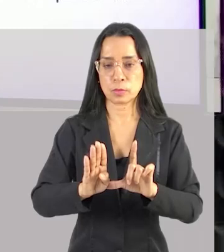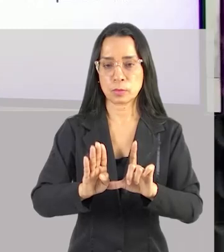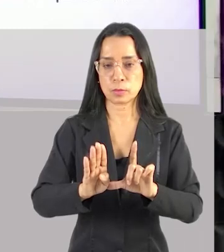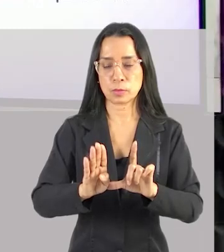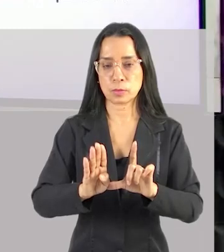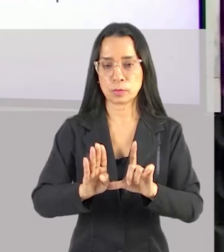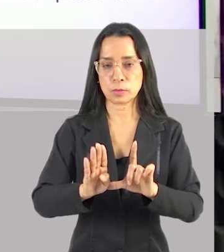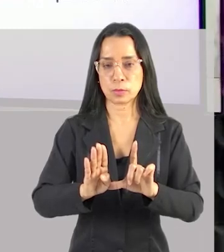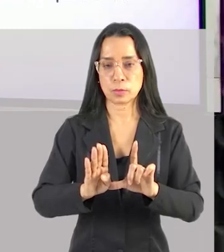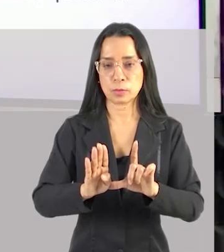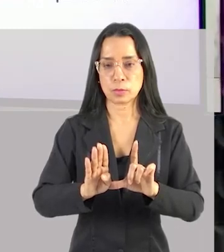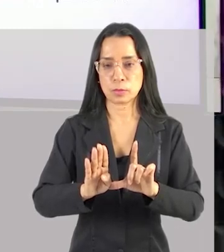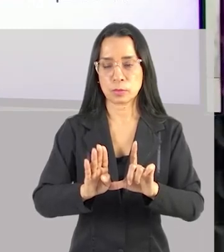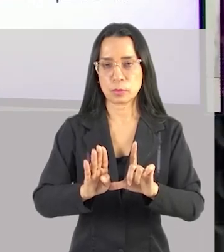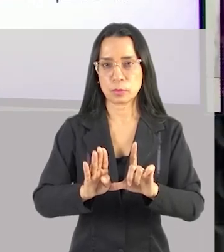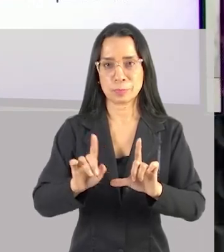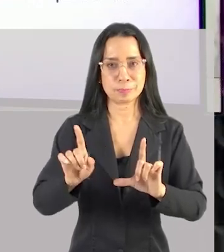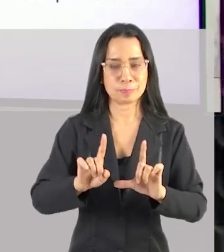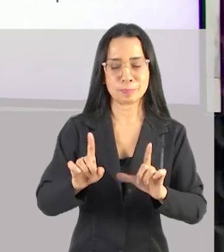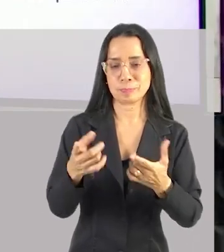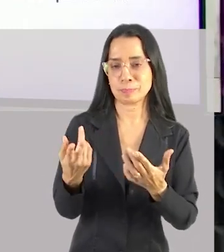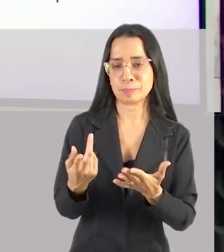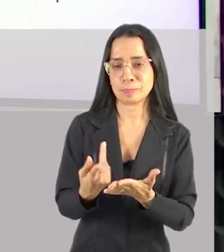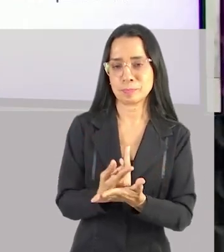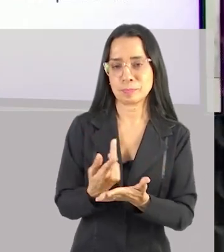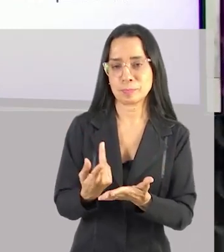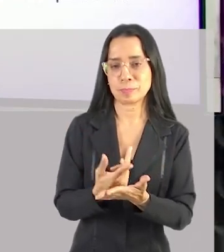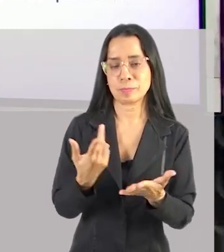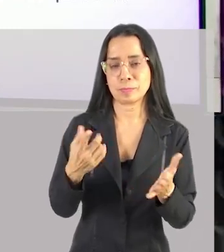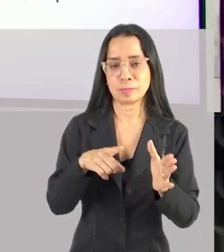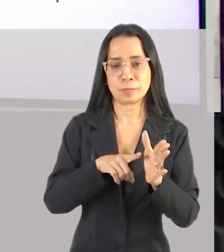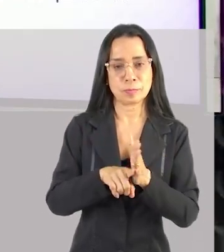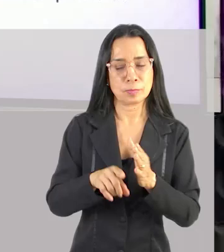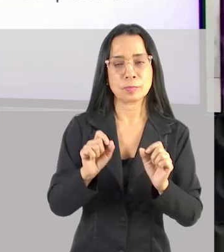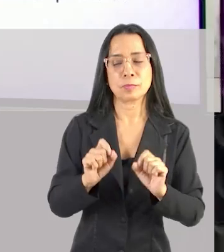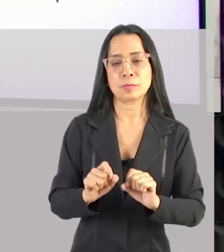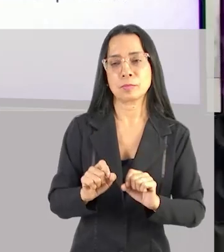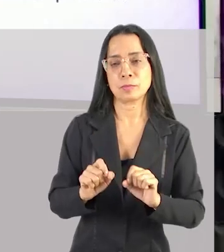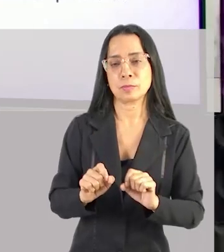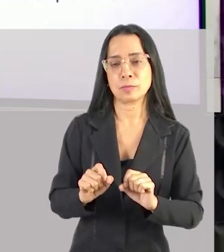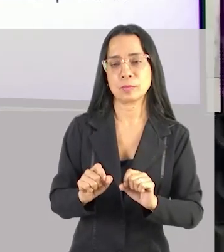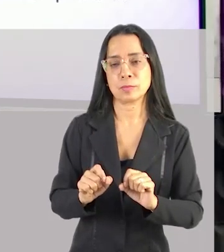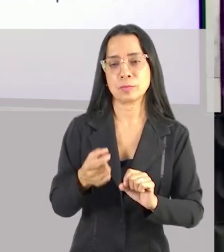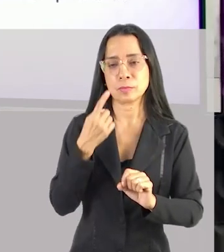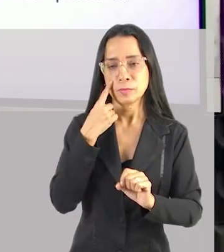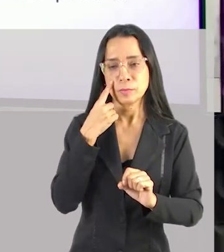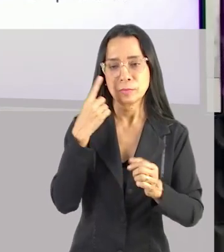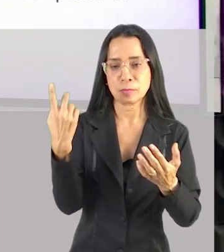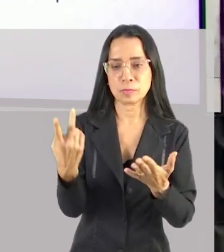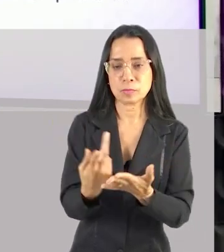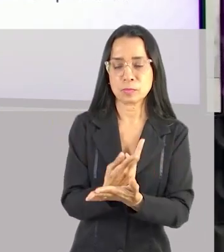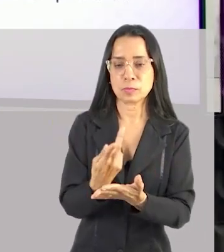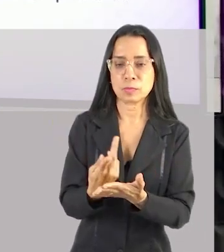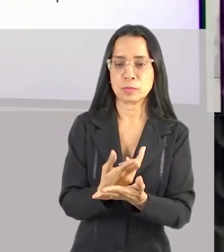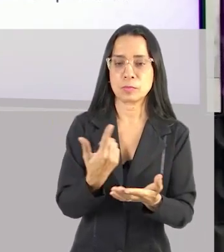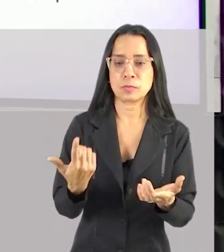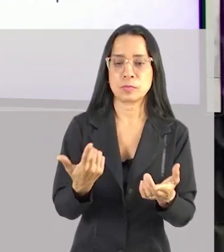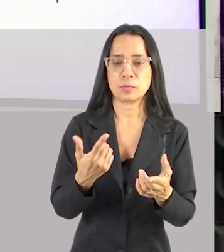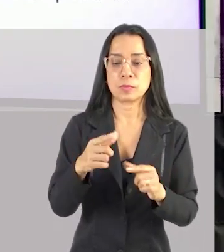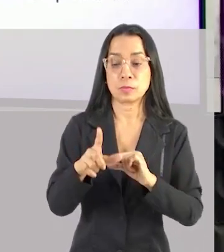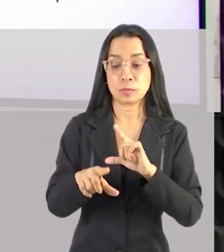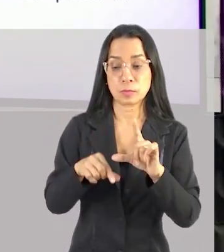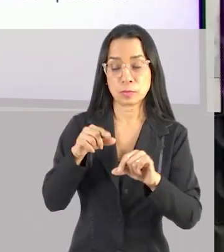científicos? Não necessariamente, né? Não, essa questão a gente já pode descartar de cara. A